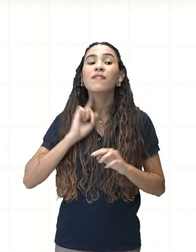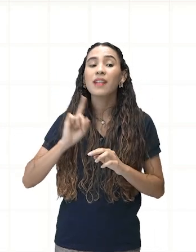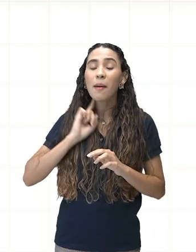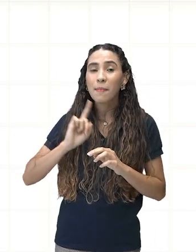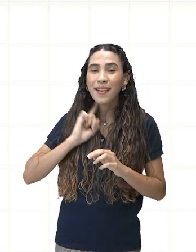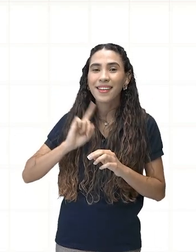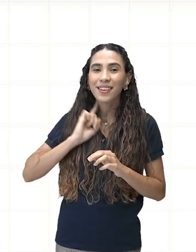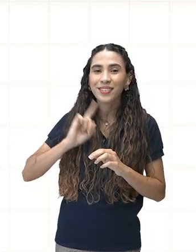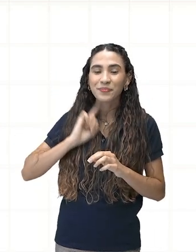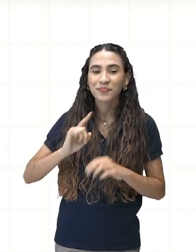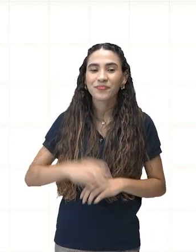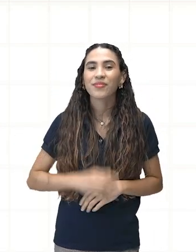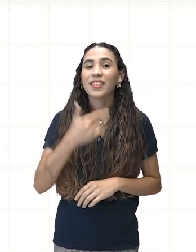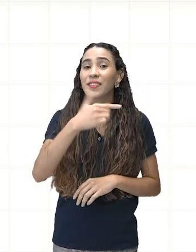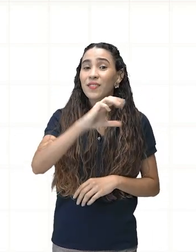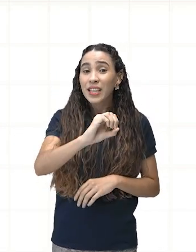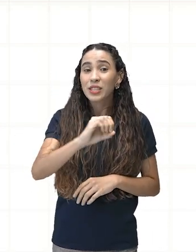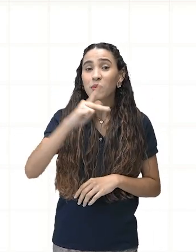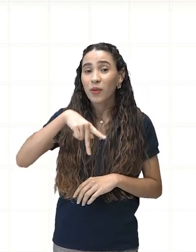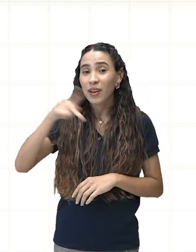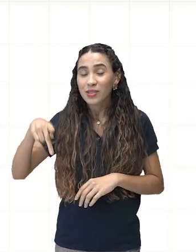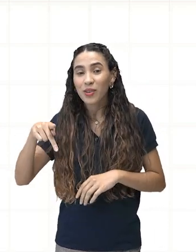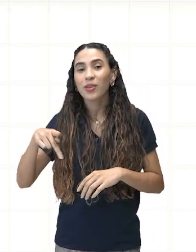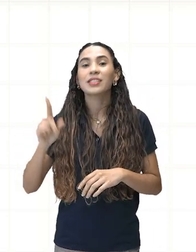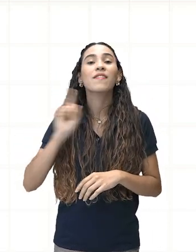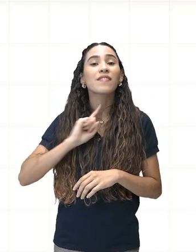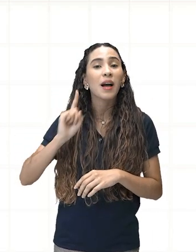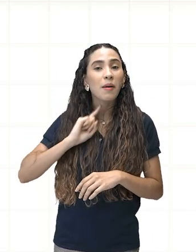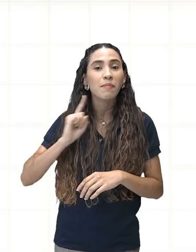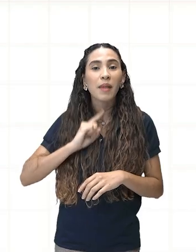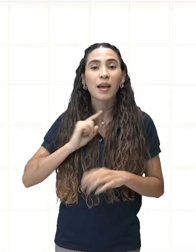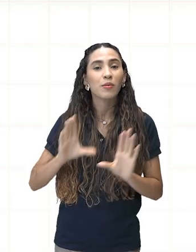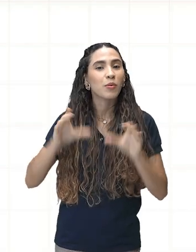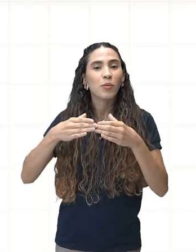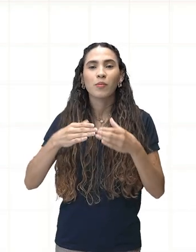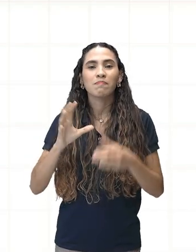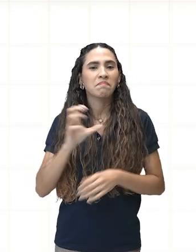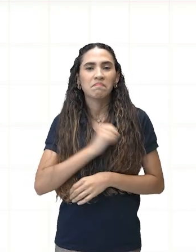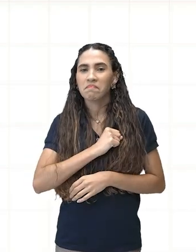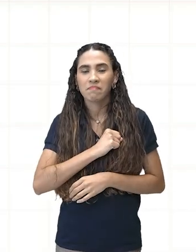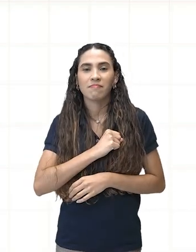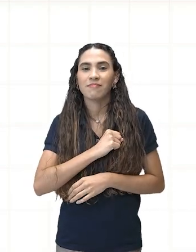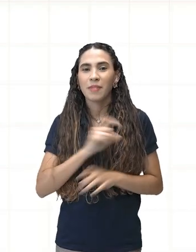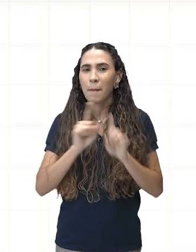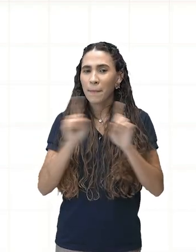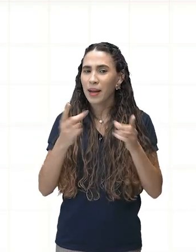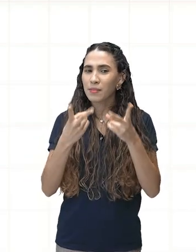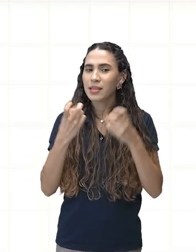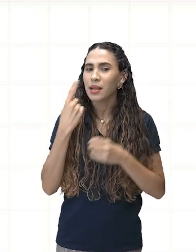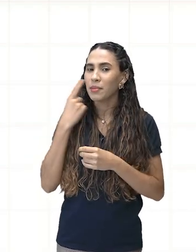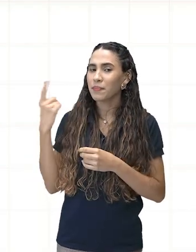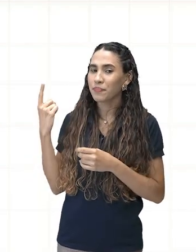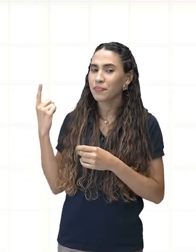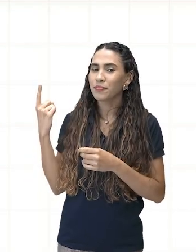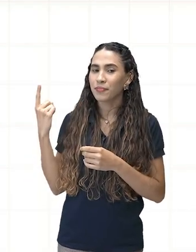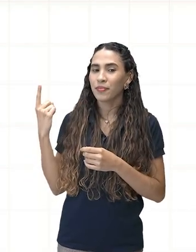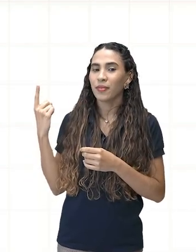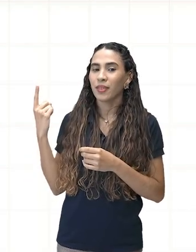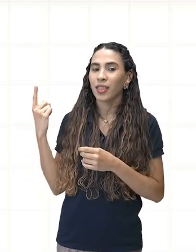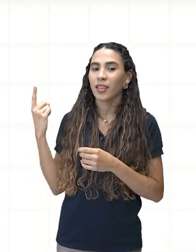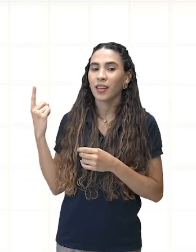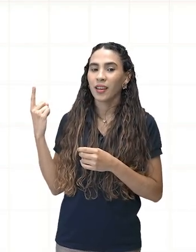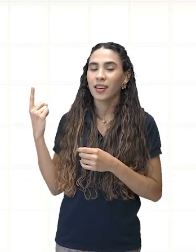olha. 20 professores responderam que o Flamengo é o time do seu coração. Mas olha como essa informação ela vem para o nosso